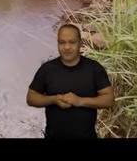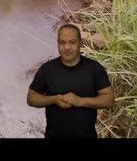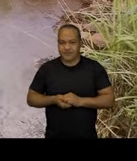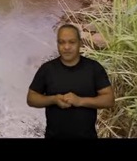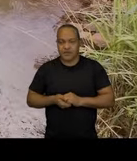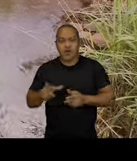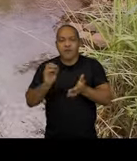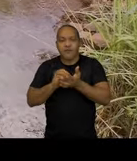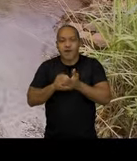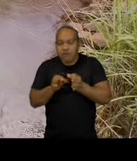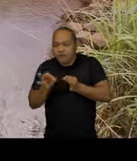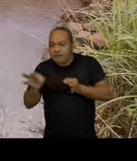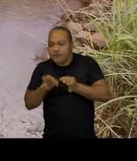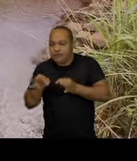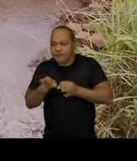Só quem usa que não curte.